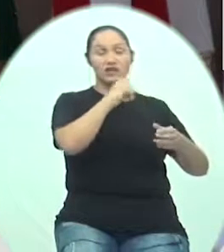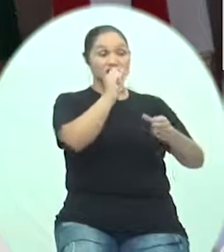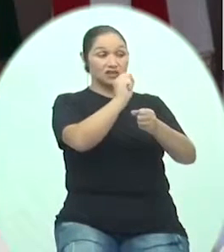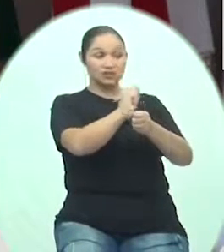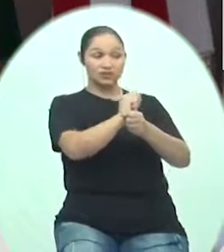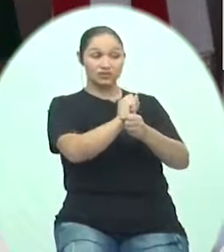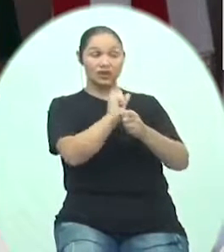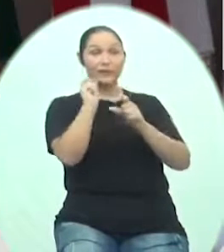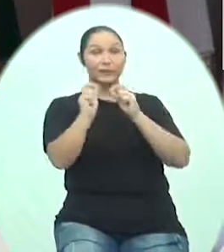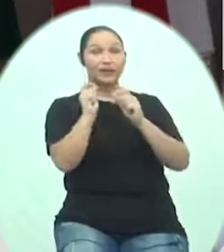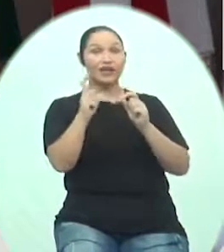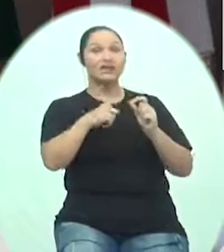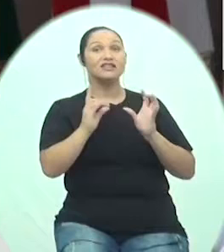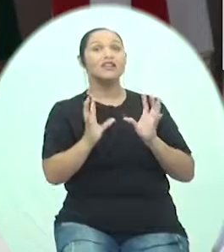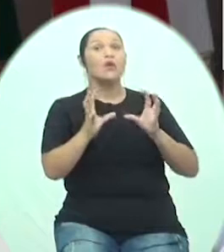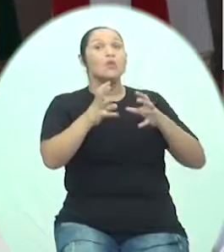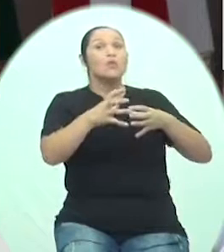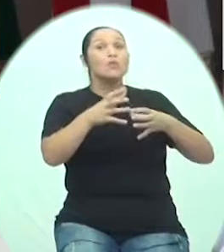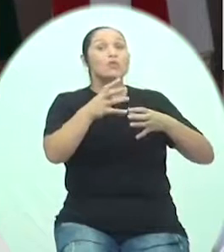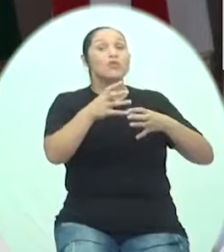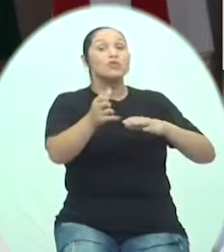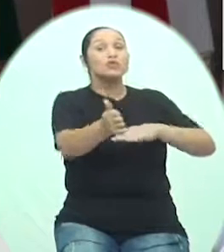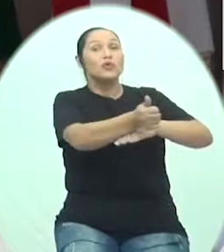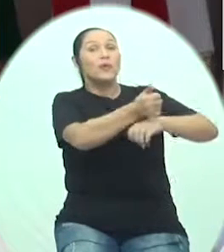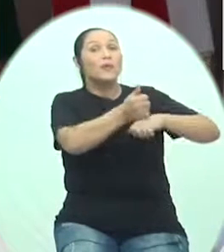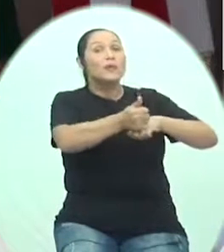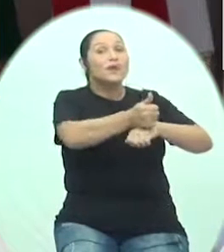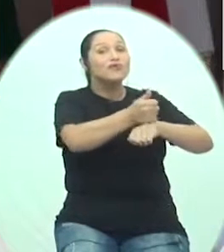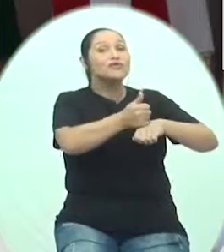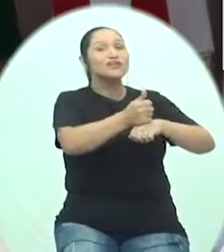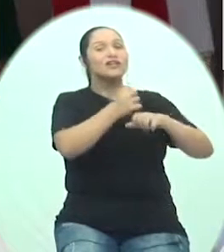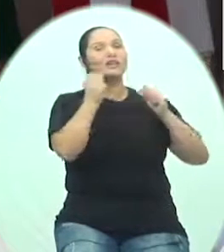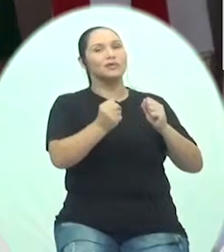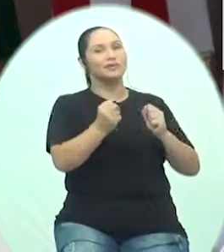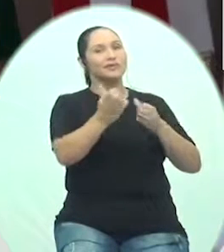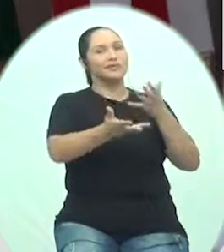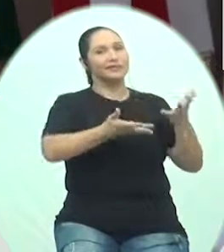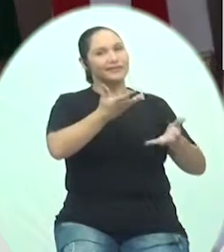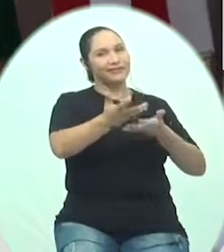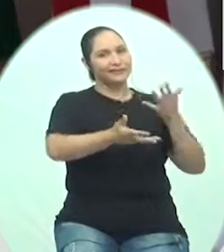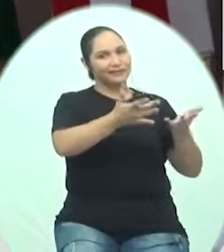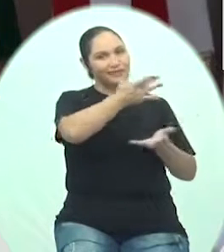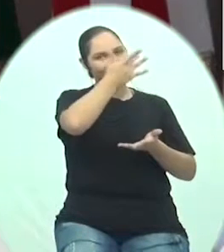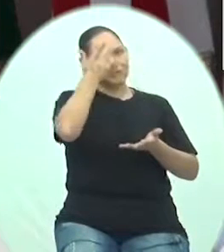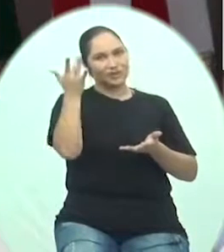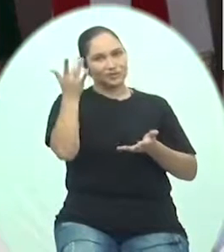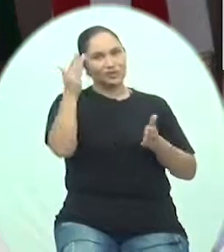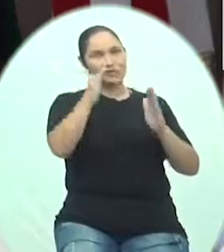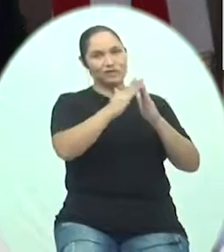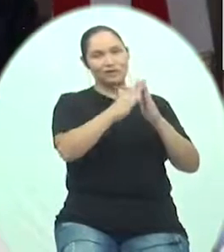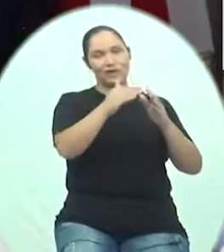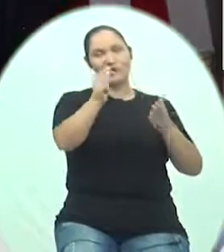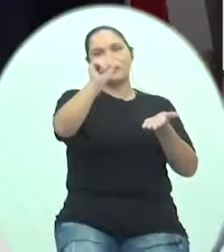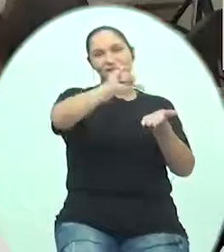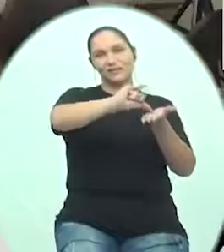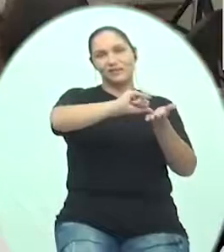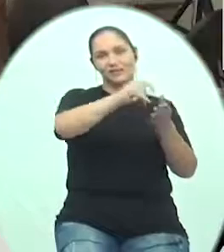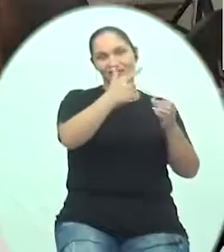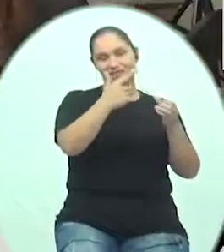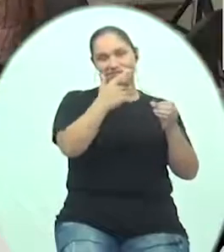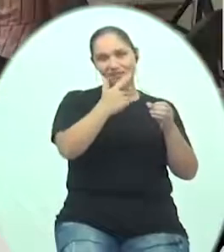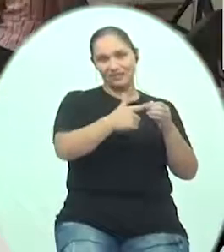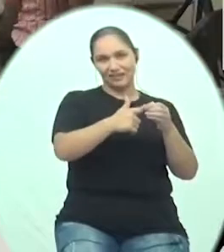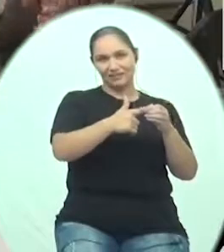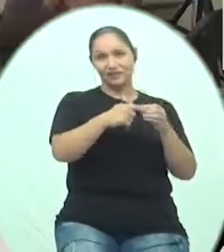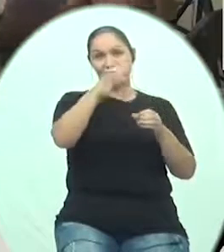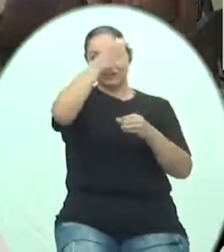profissionais para atender toda a demanda das pessoas do centro da cidade seria isso senhor presidente Muito obrigado com a